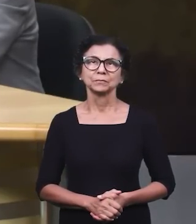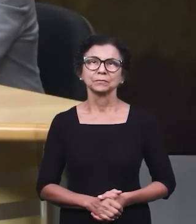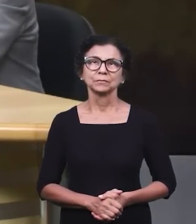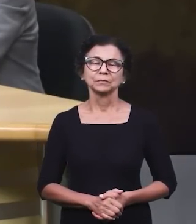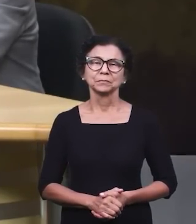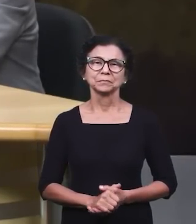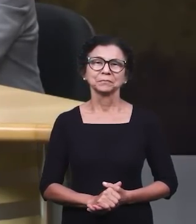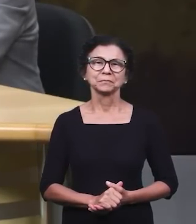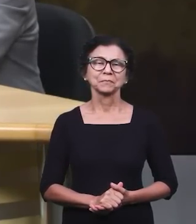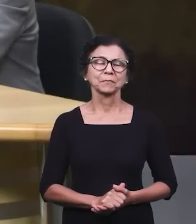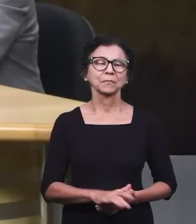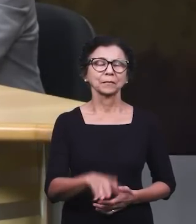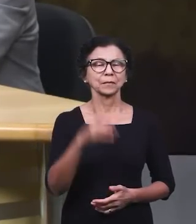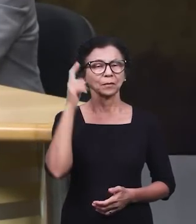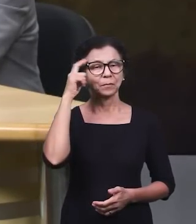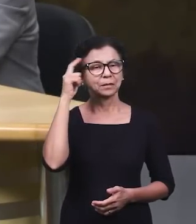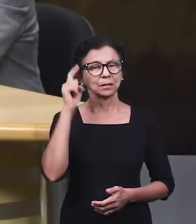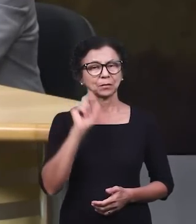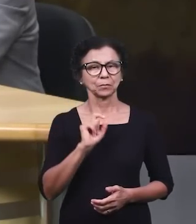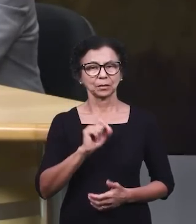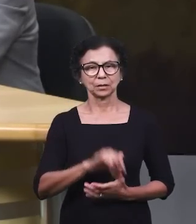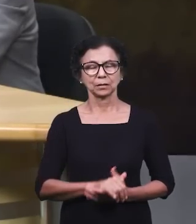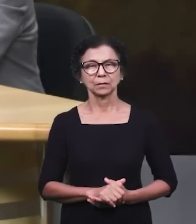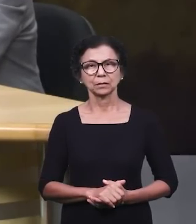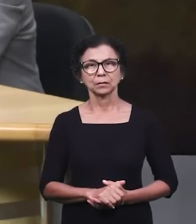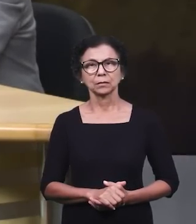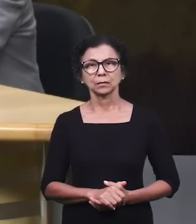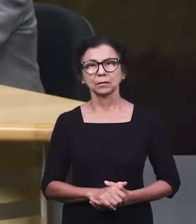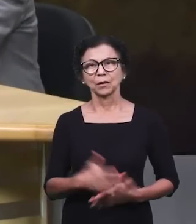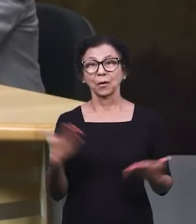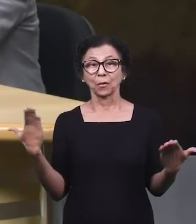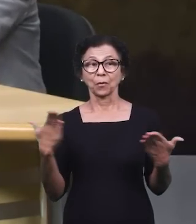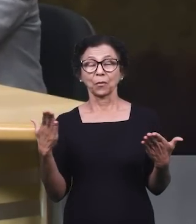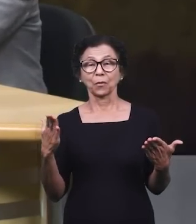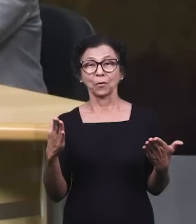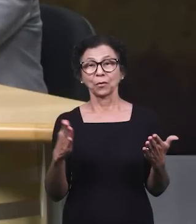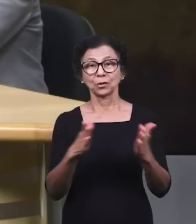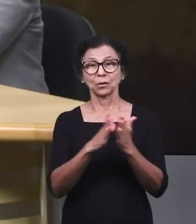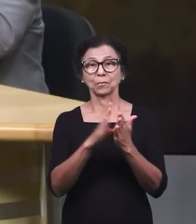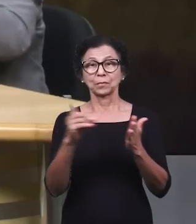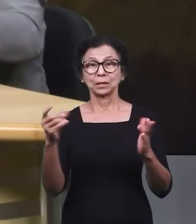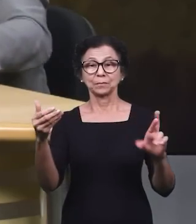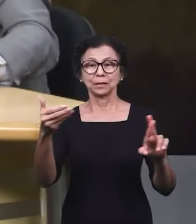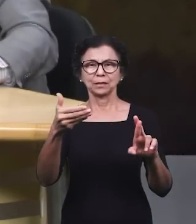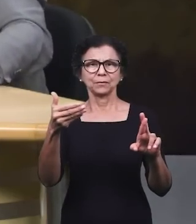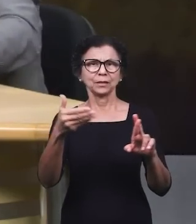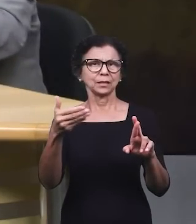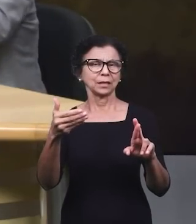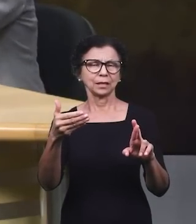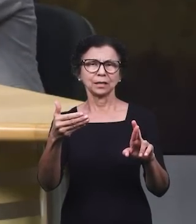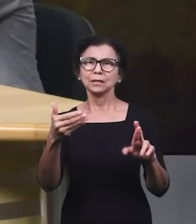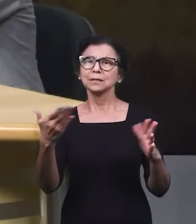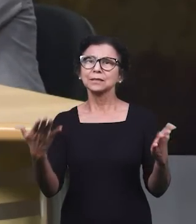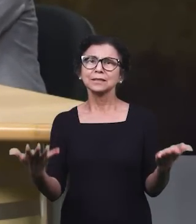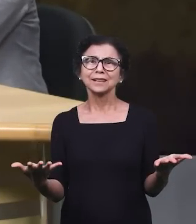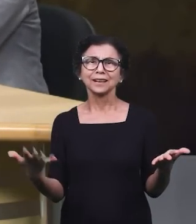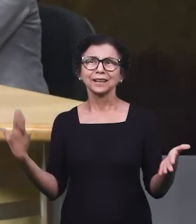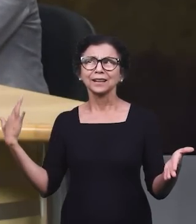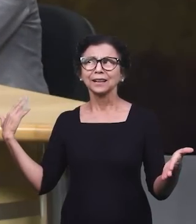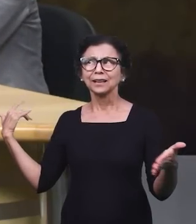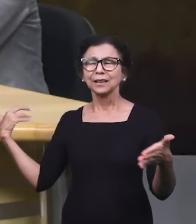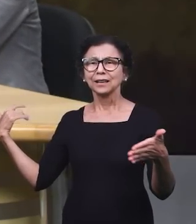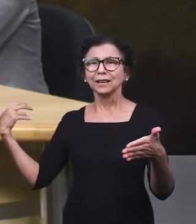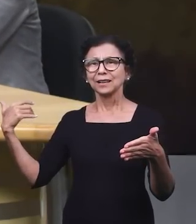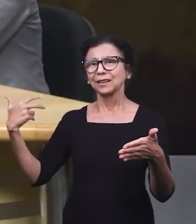ele nunca fez antes, a gente tem que pensar o seguinte, nós hoje temos a palavra inteira como uma referência de tudo aquilo que Deus já fez ao longo da história.